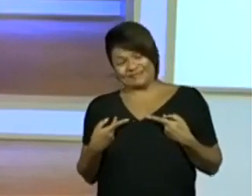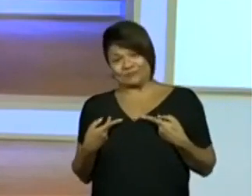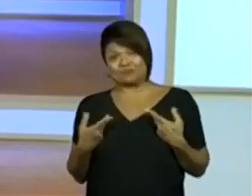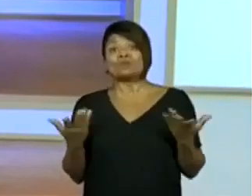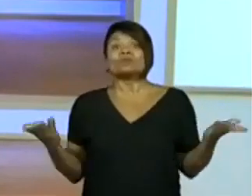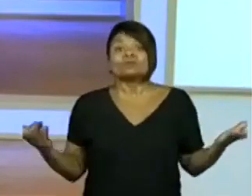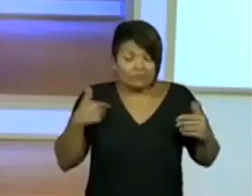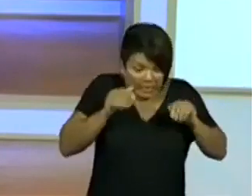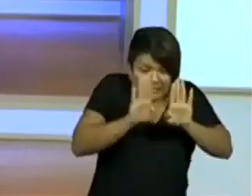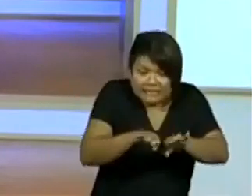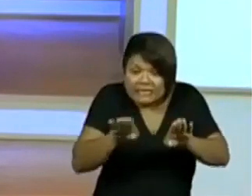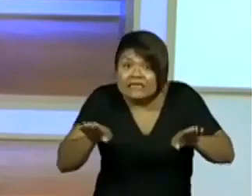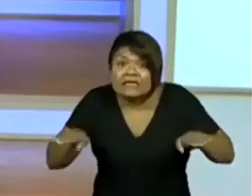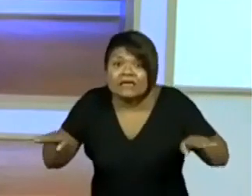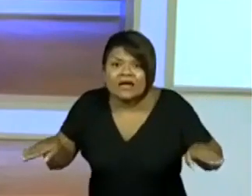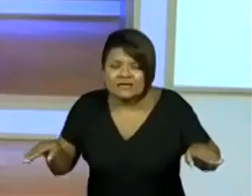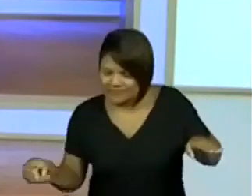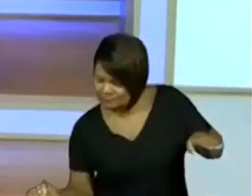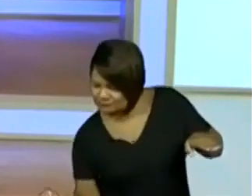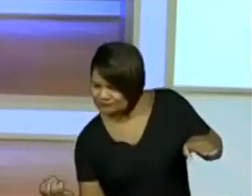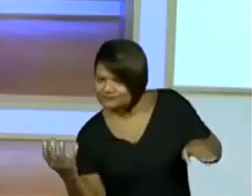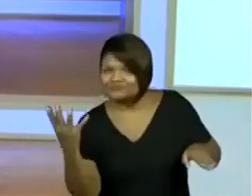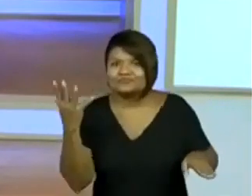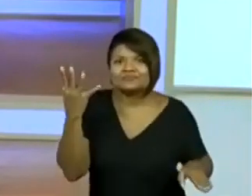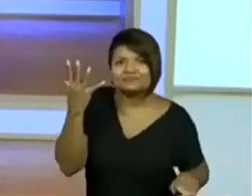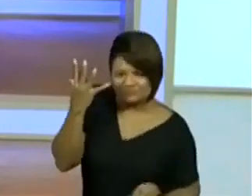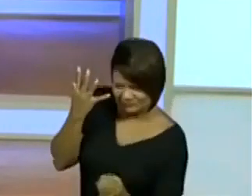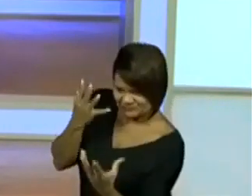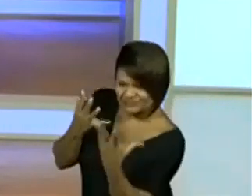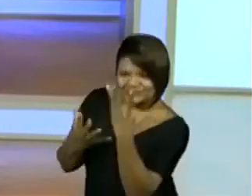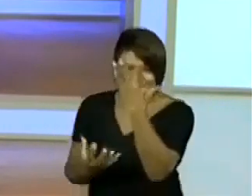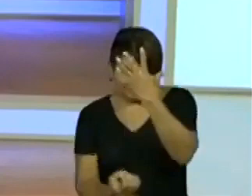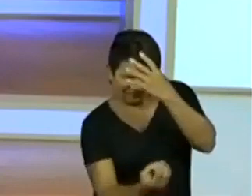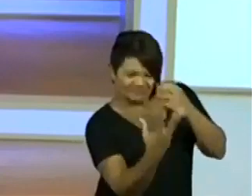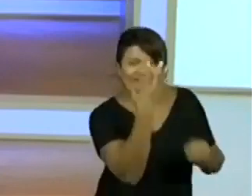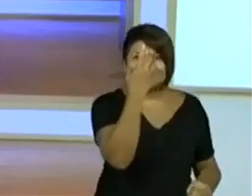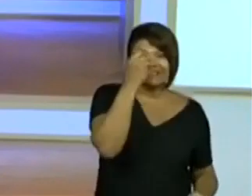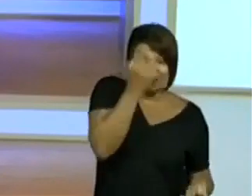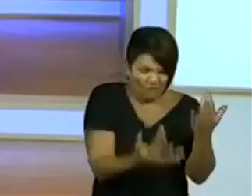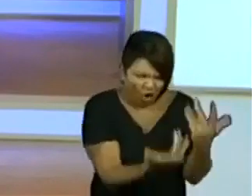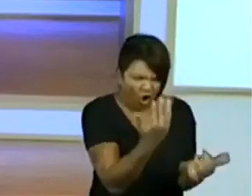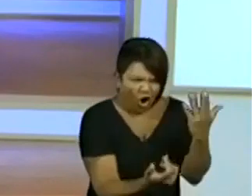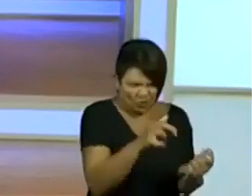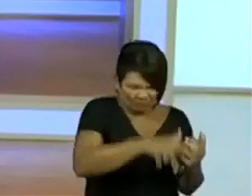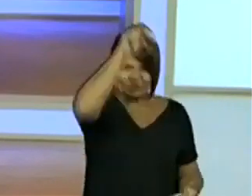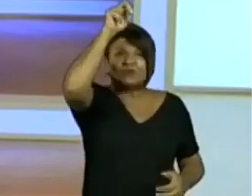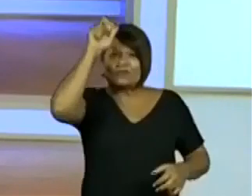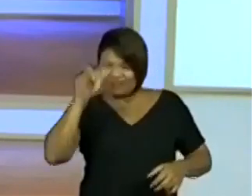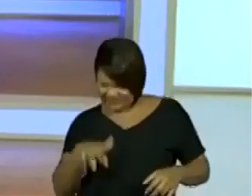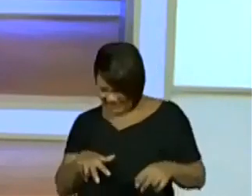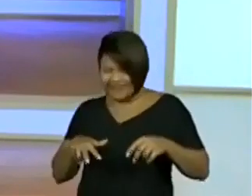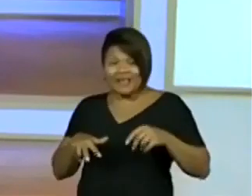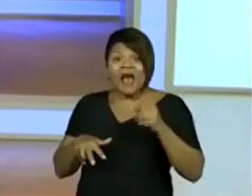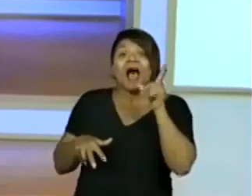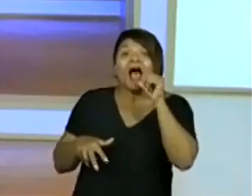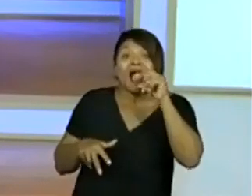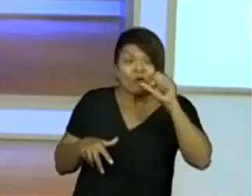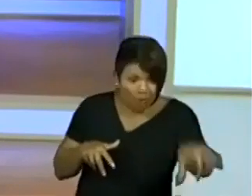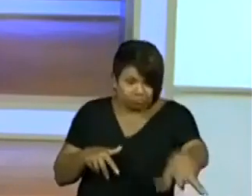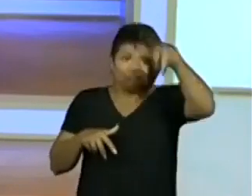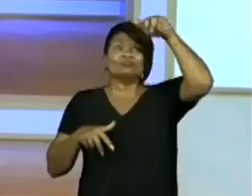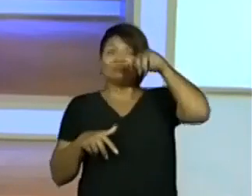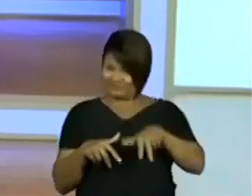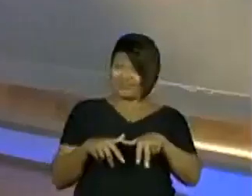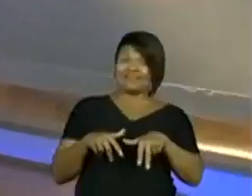Eram crianças brotando da terra, crianças saltando das labaredas, crianças emergindo das águas,